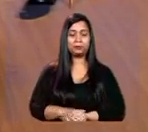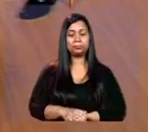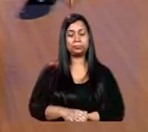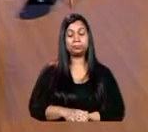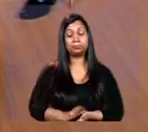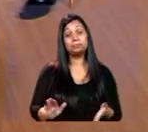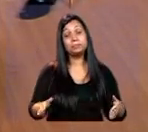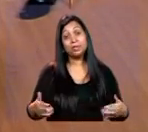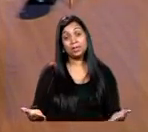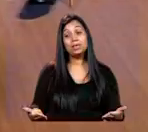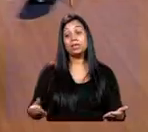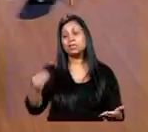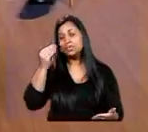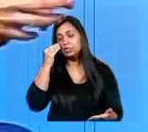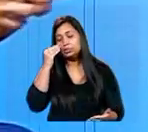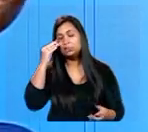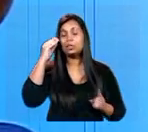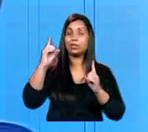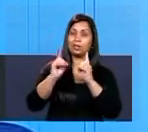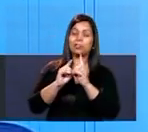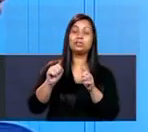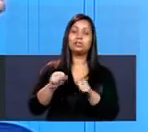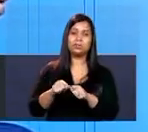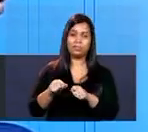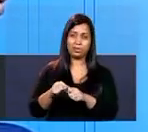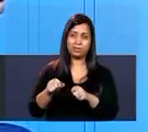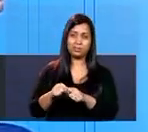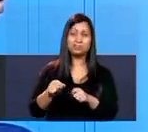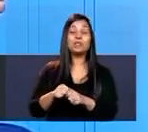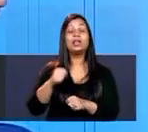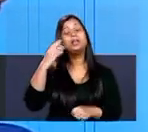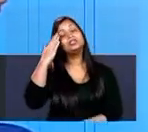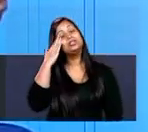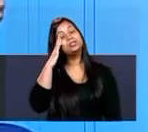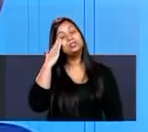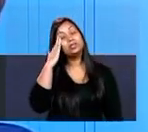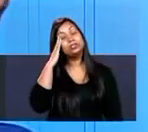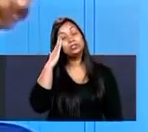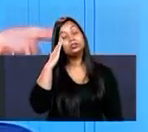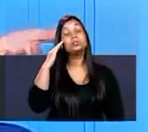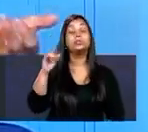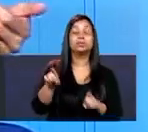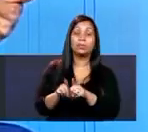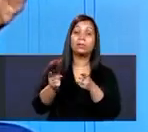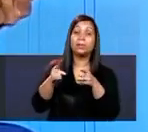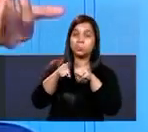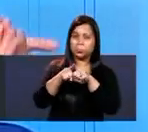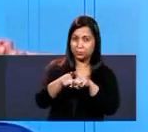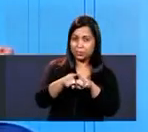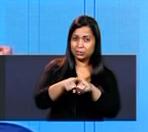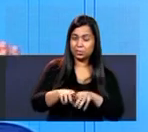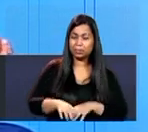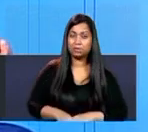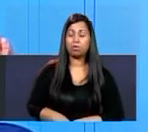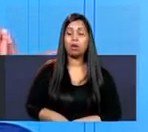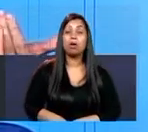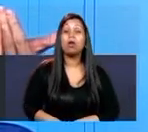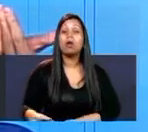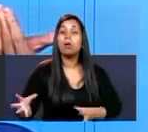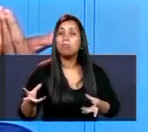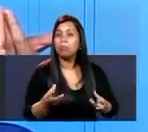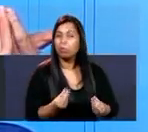né? E a gente tenta fazer esse atendimento de conscientização, de parceria com o